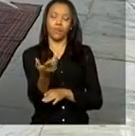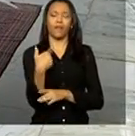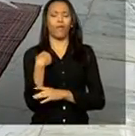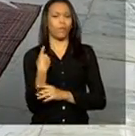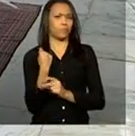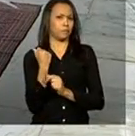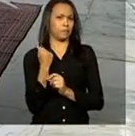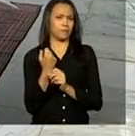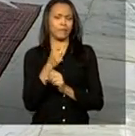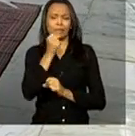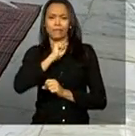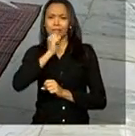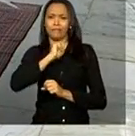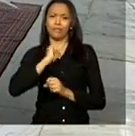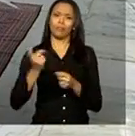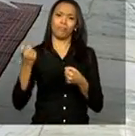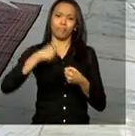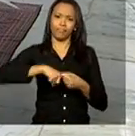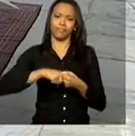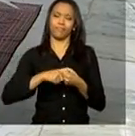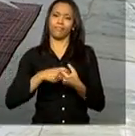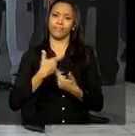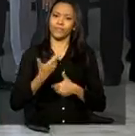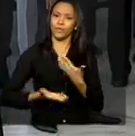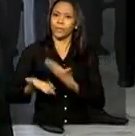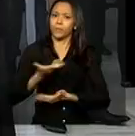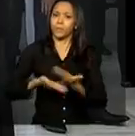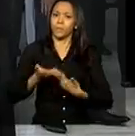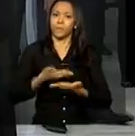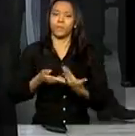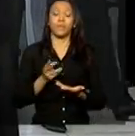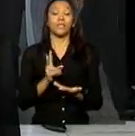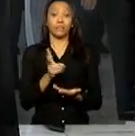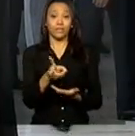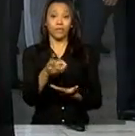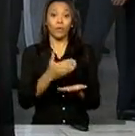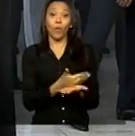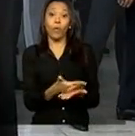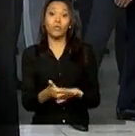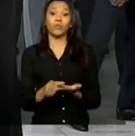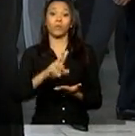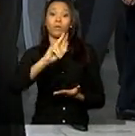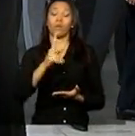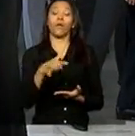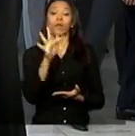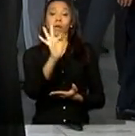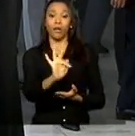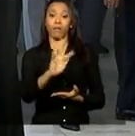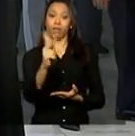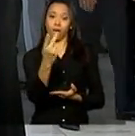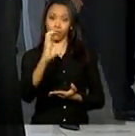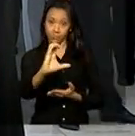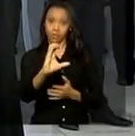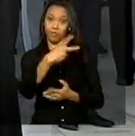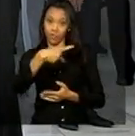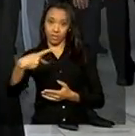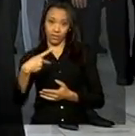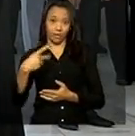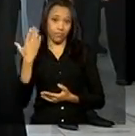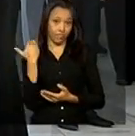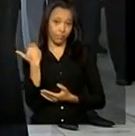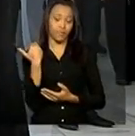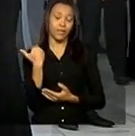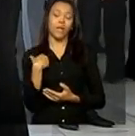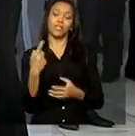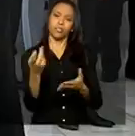antigo do Brasil também, sobretudo a partir da presidência de Fernando Henrique Cardoso, quando assinamos uma série de tratados em termos